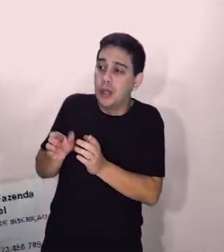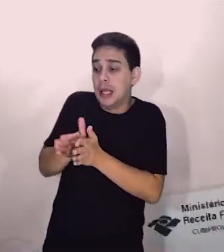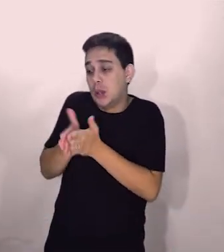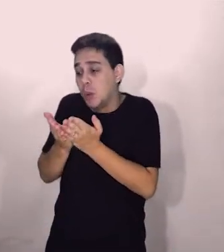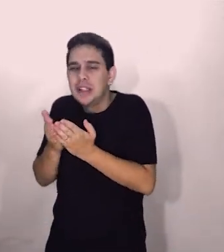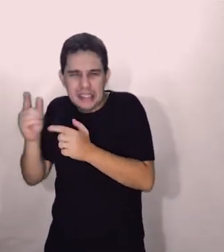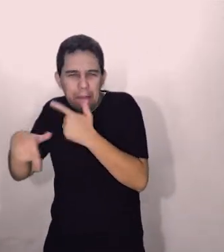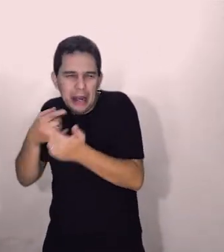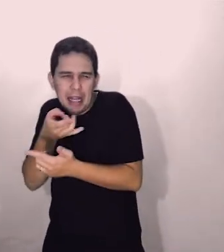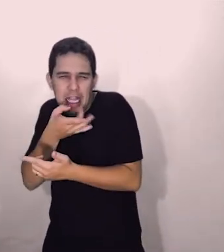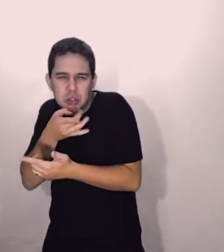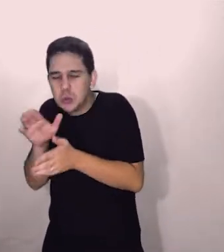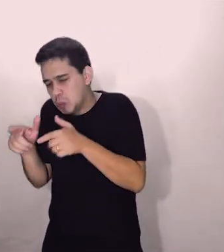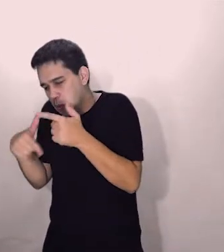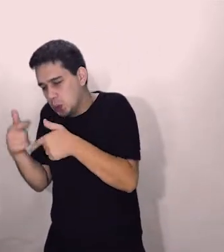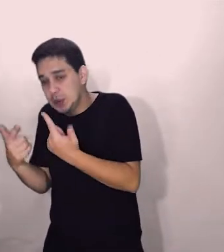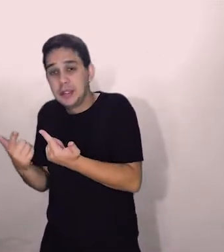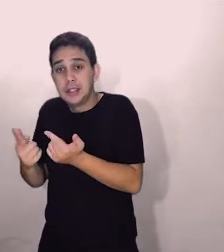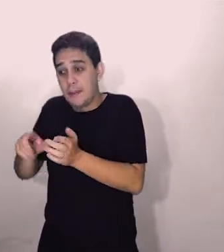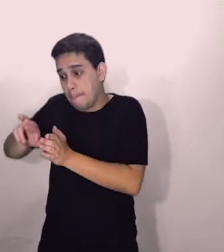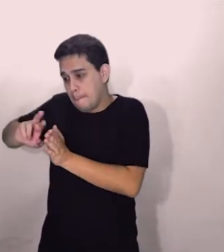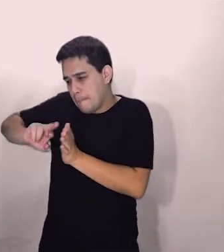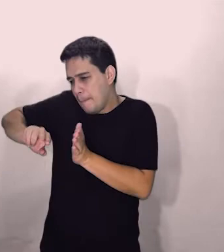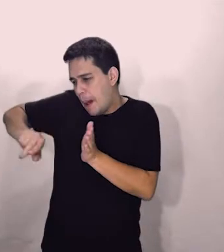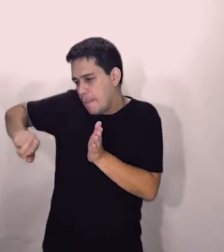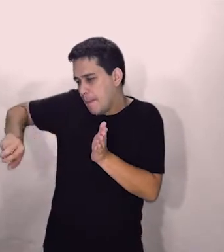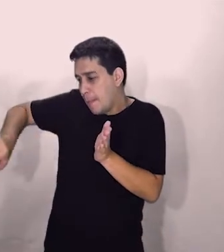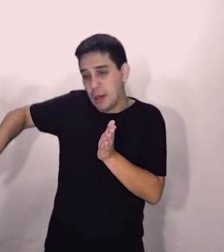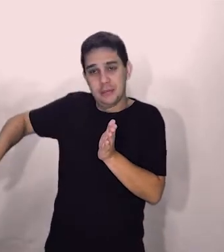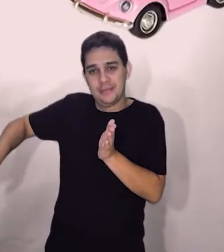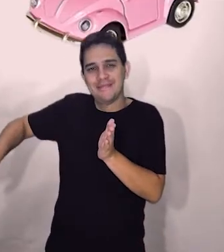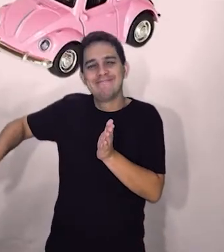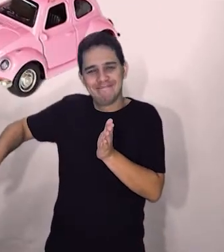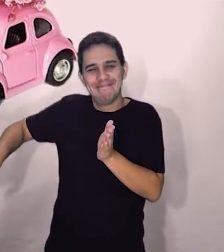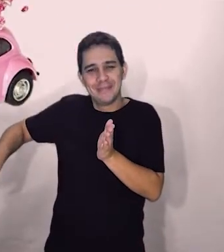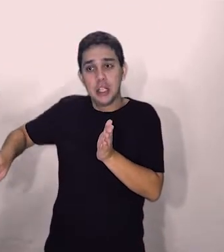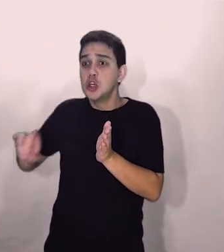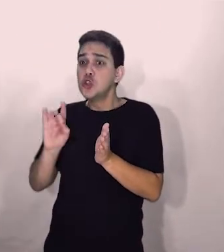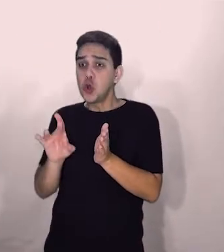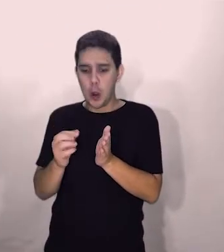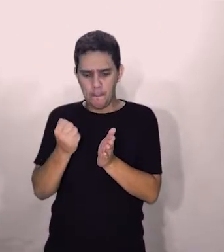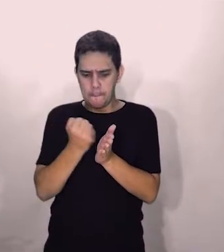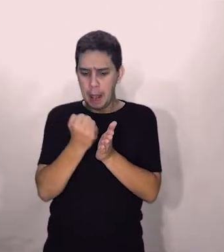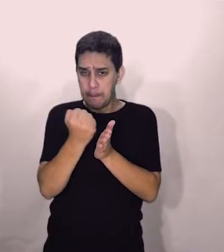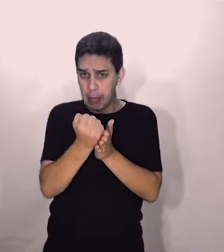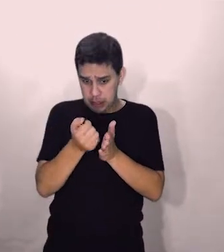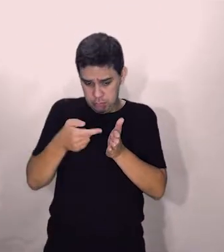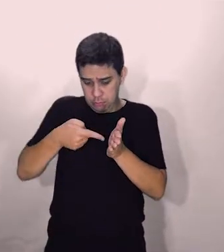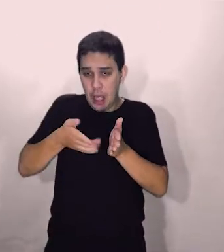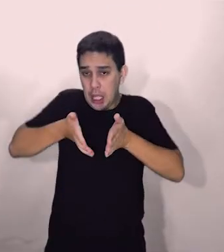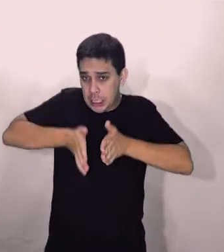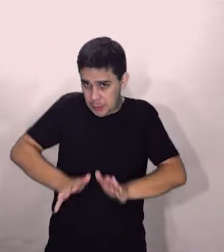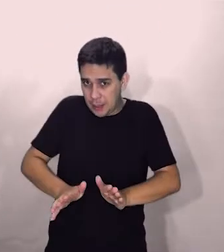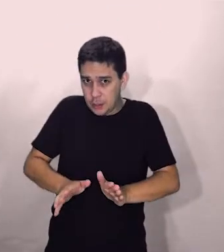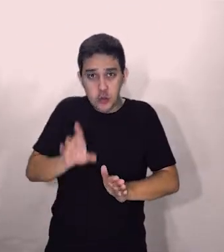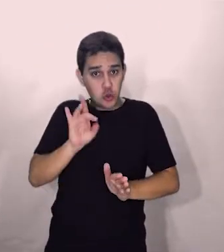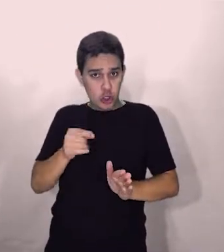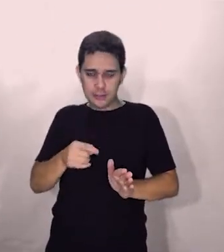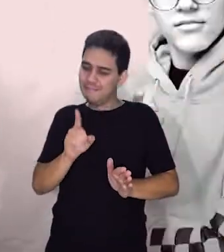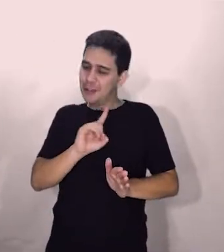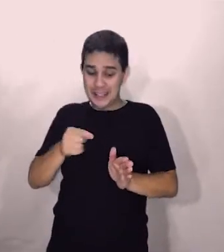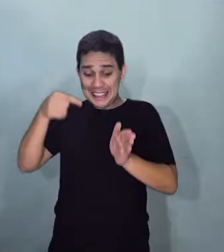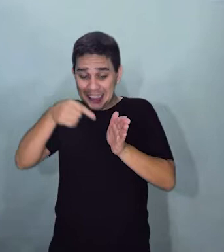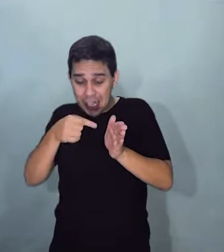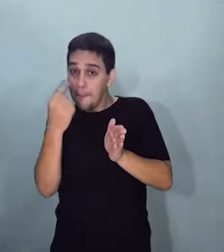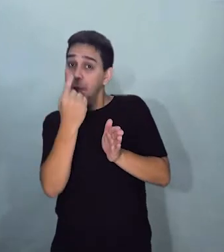de trabalho. Então, não é só você prover o registro civil de nascimento, é possibilitar depois todo o